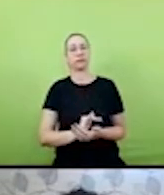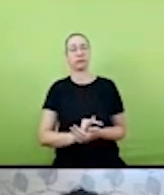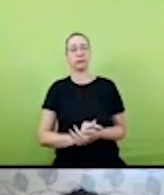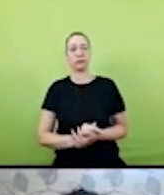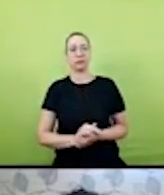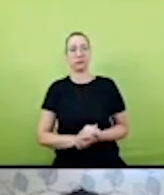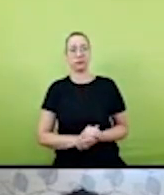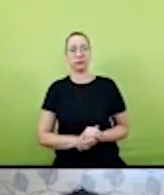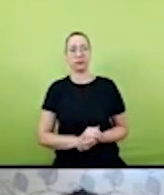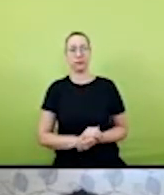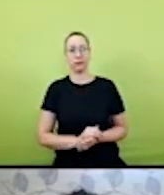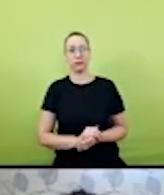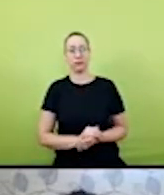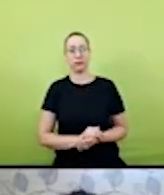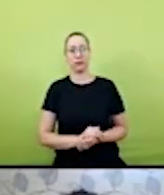bem rapidinho.